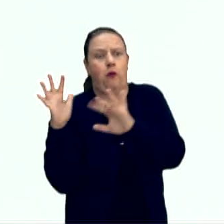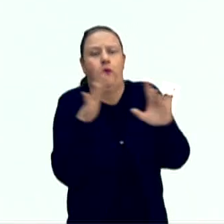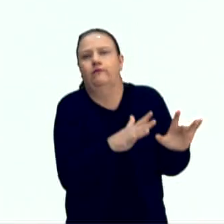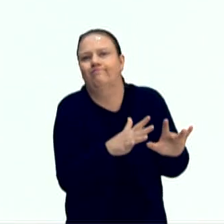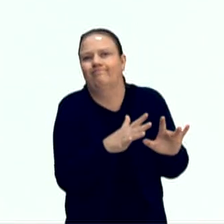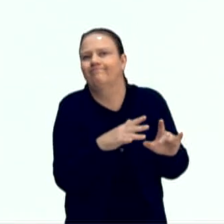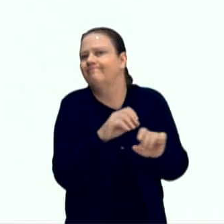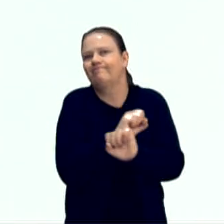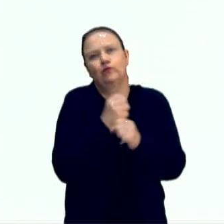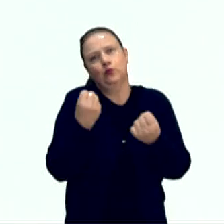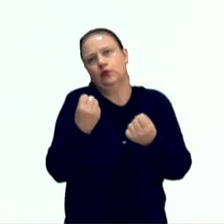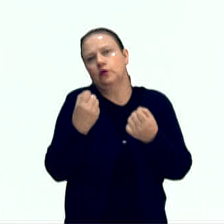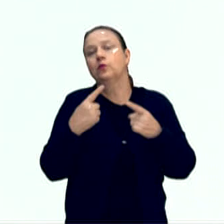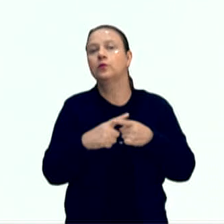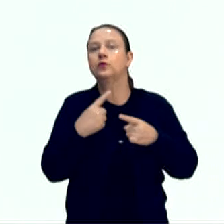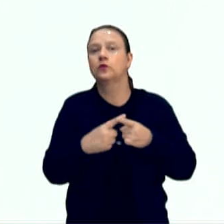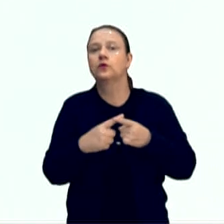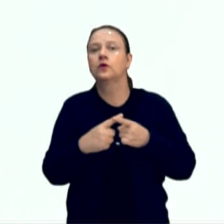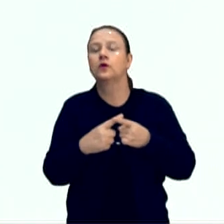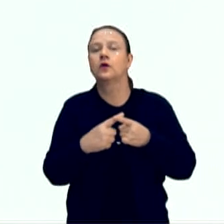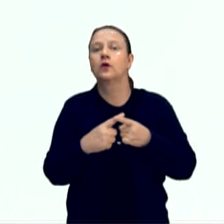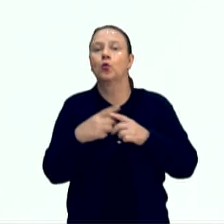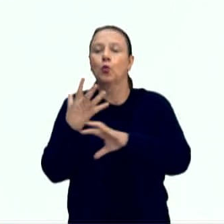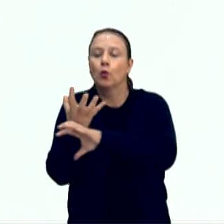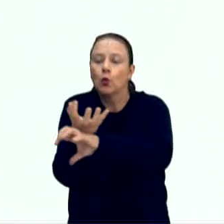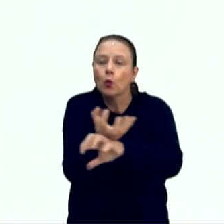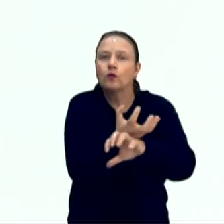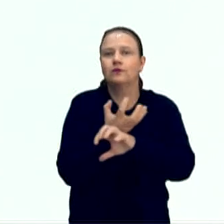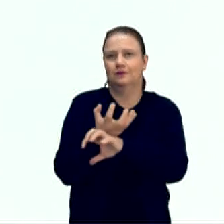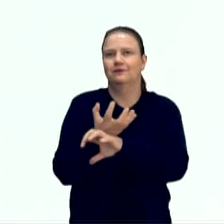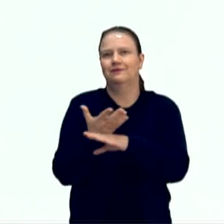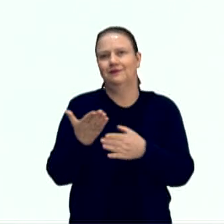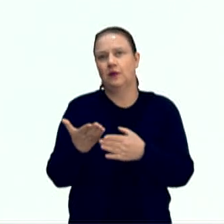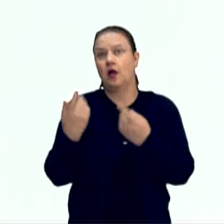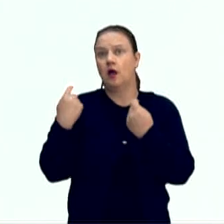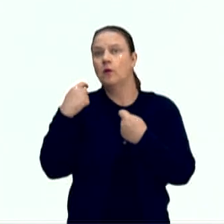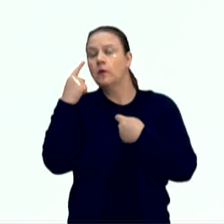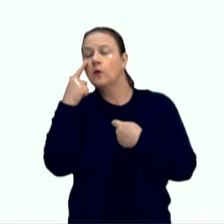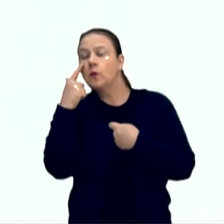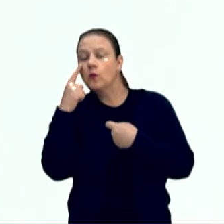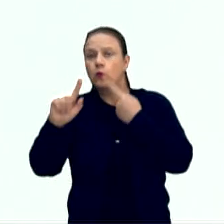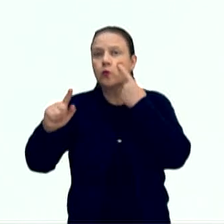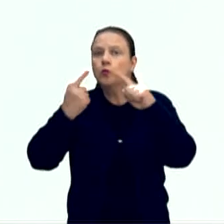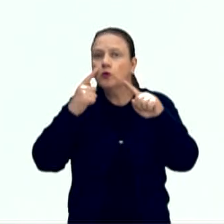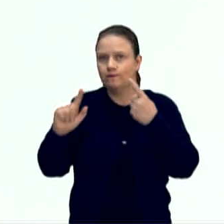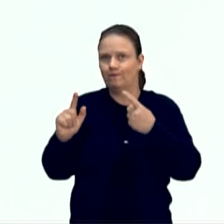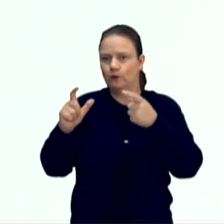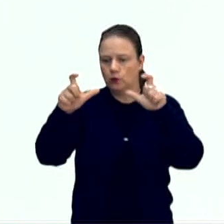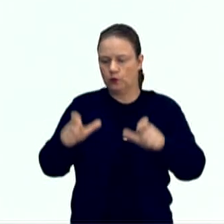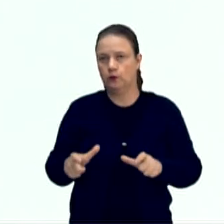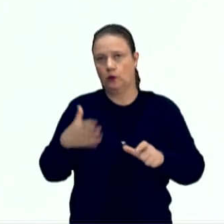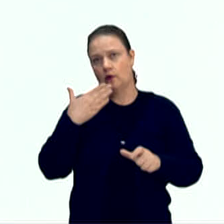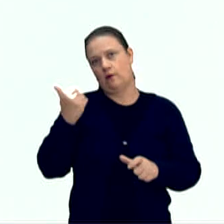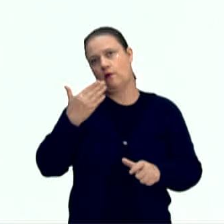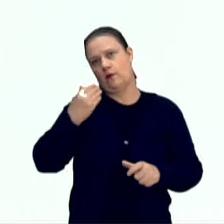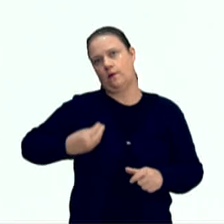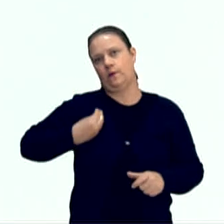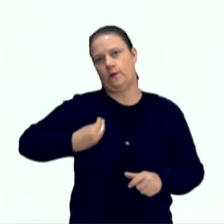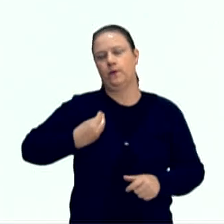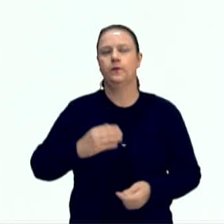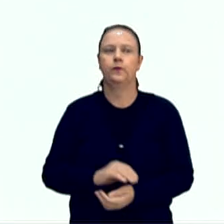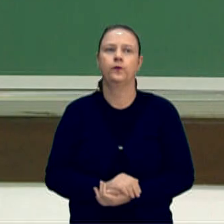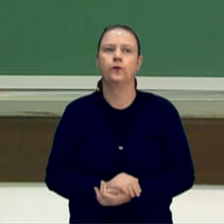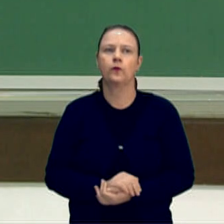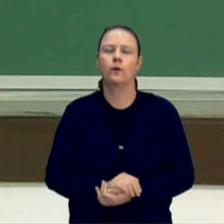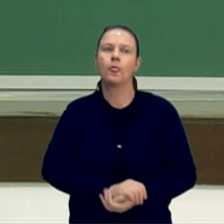ok? Que é essa grande mancha que você vê nesse espaço. Se você puder ver bem certinho, aqui ele vai